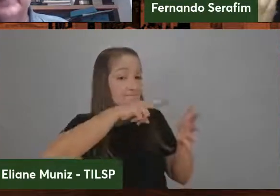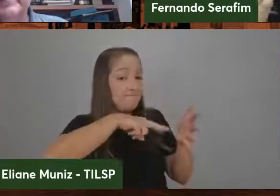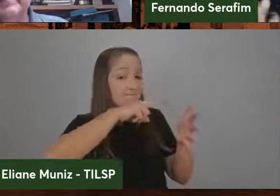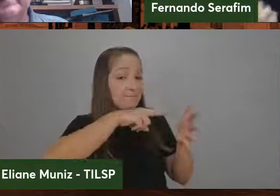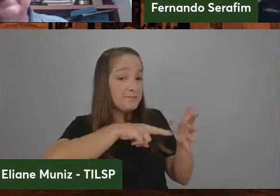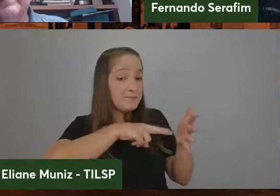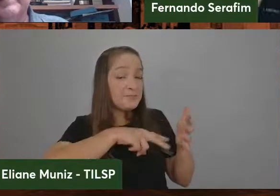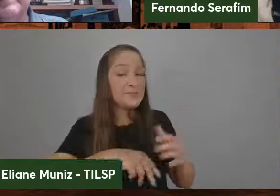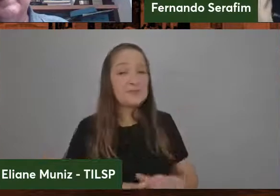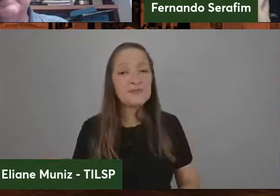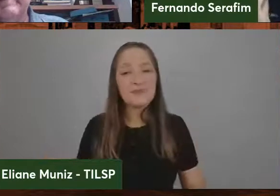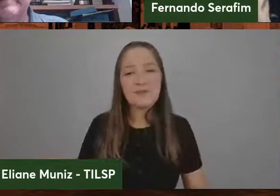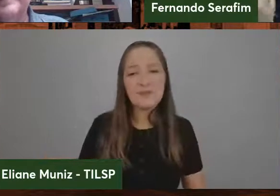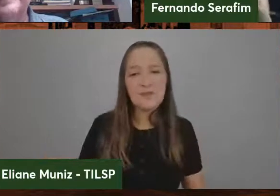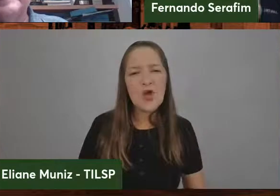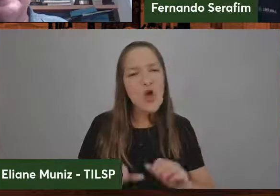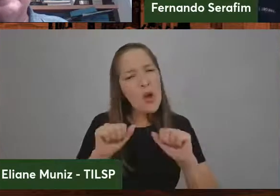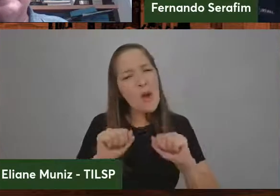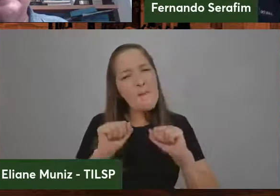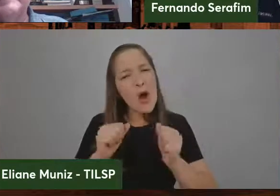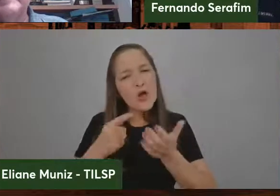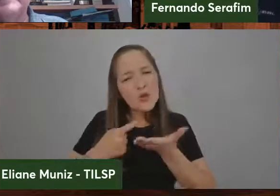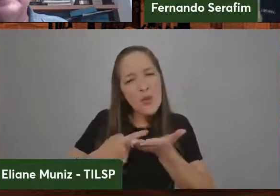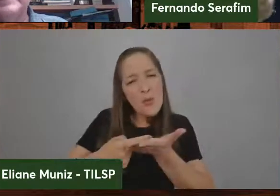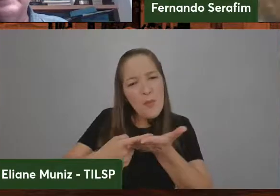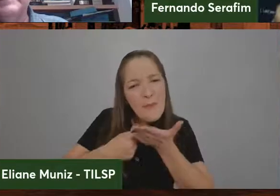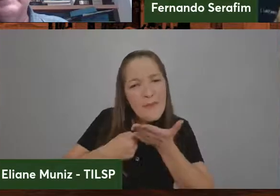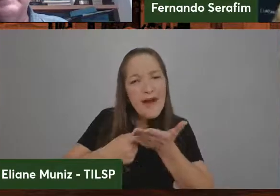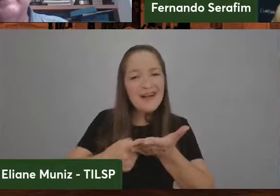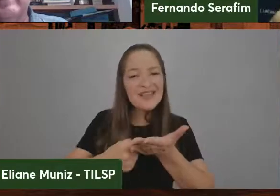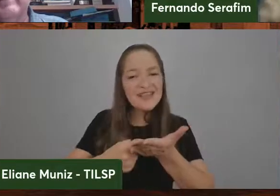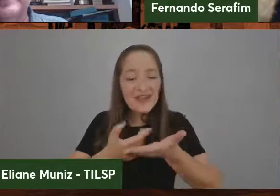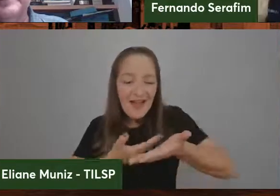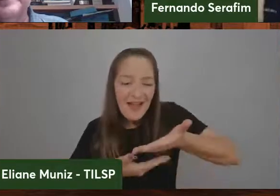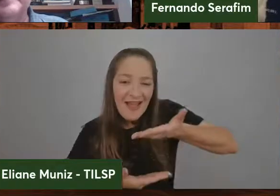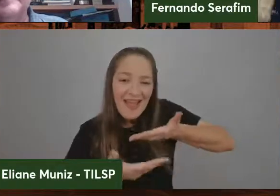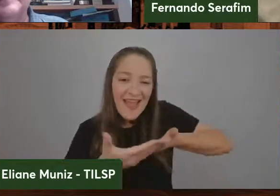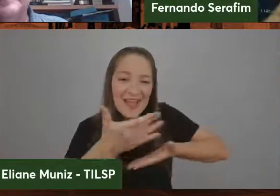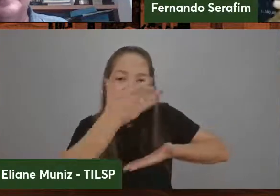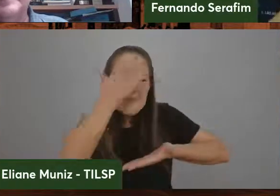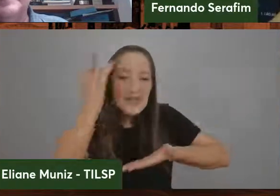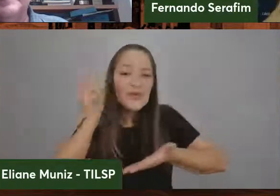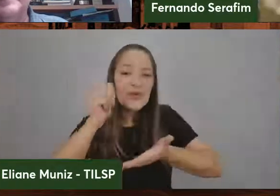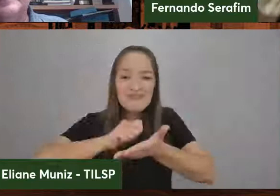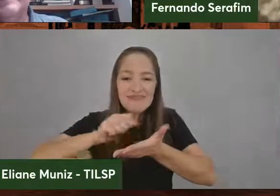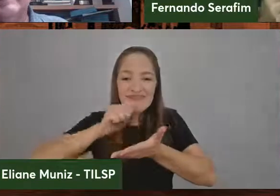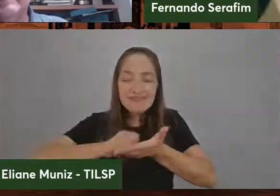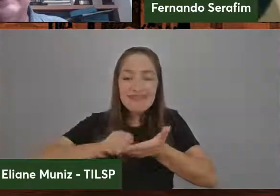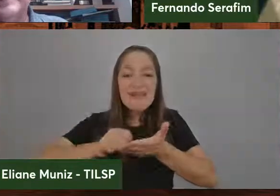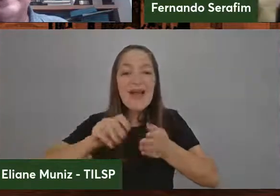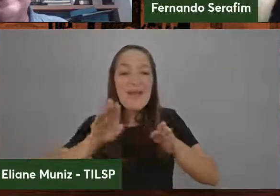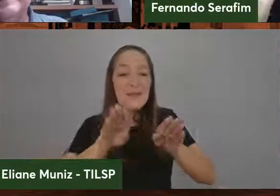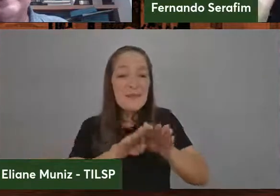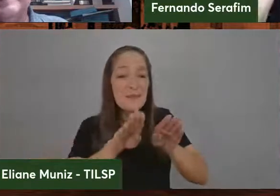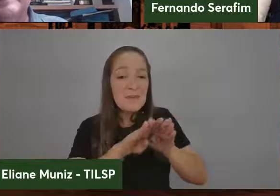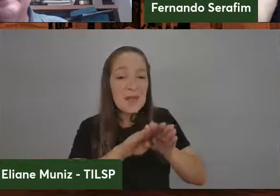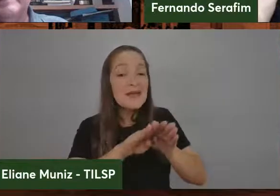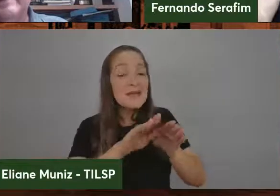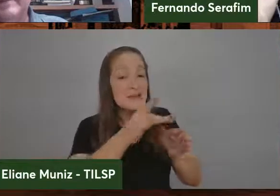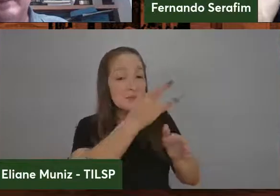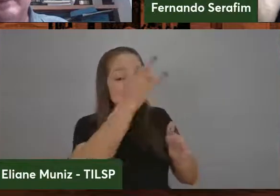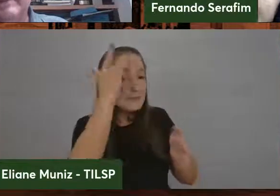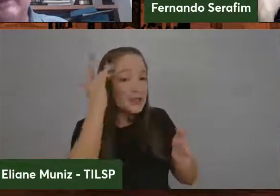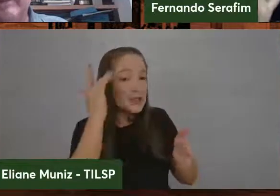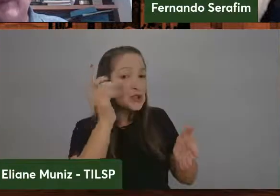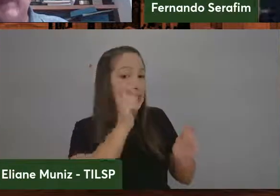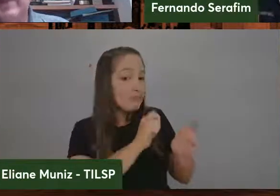ser considerado um pacto entre leitor e autor. Né? A palavra pacto, que é uma palavra bastante forte. Faz